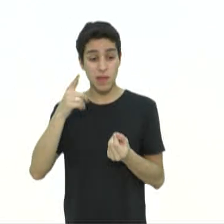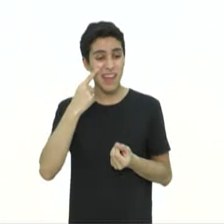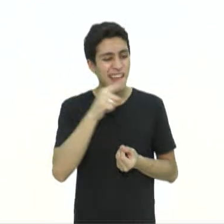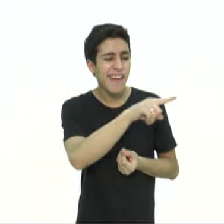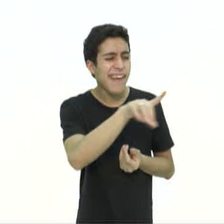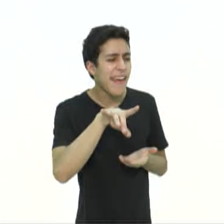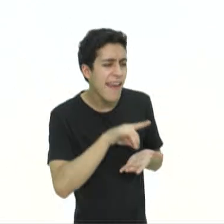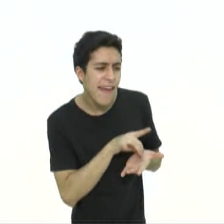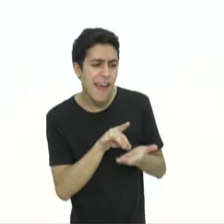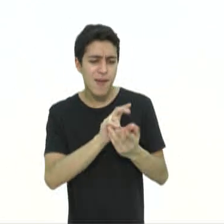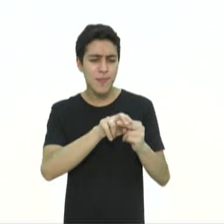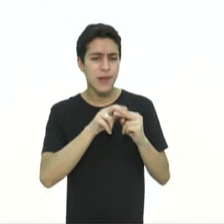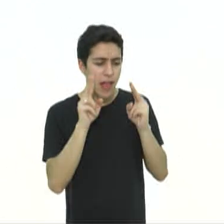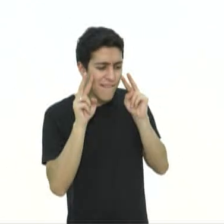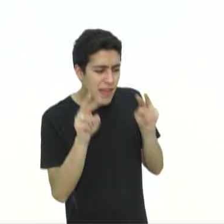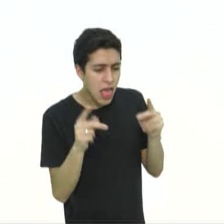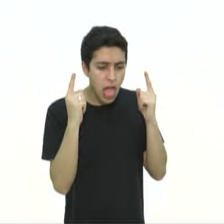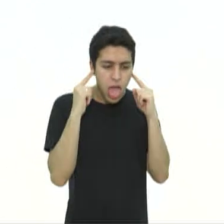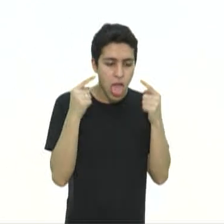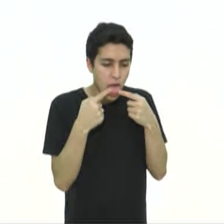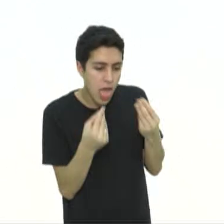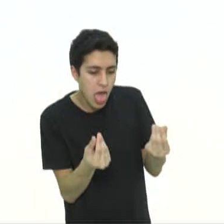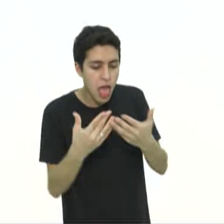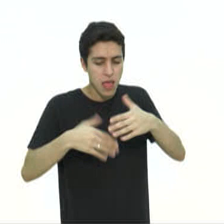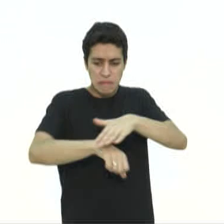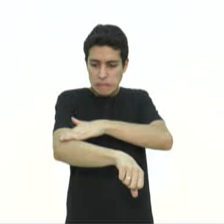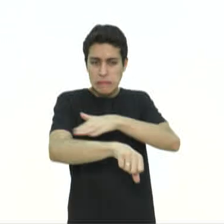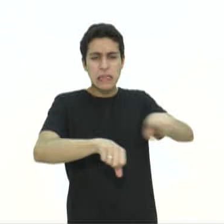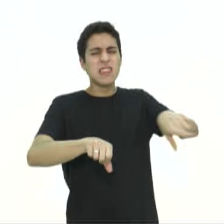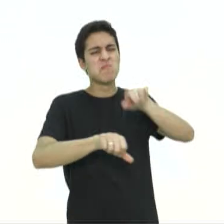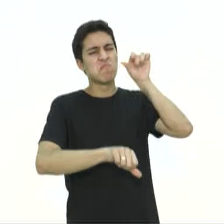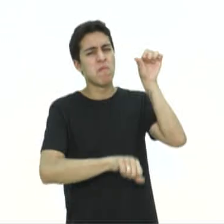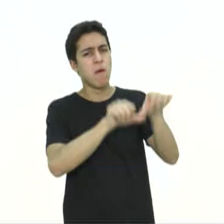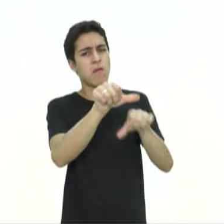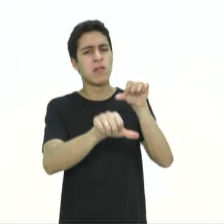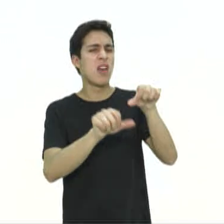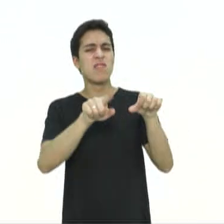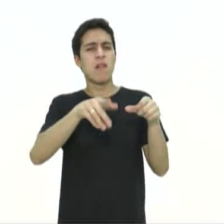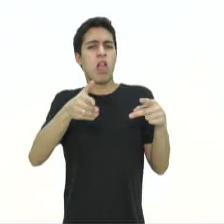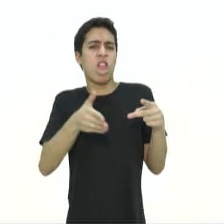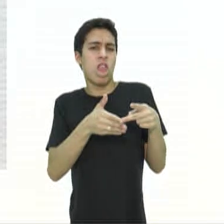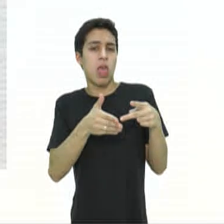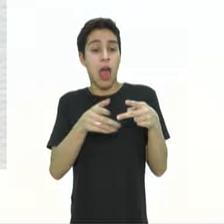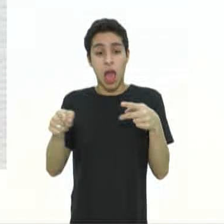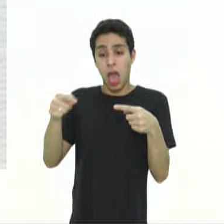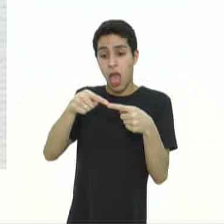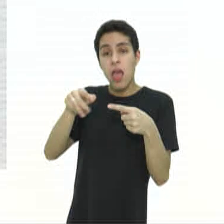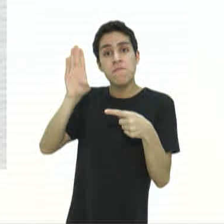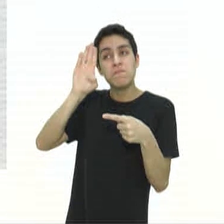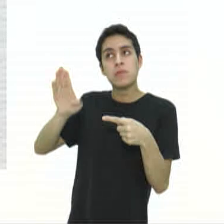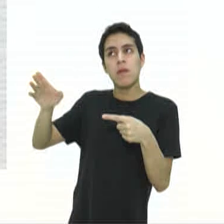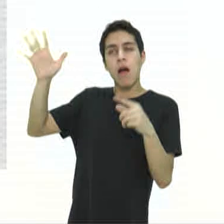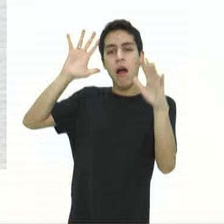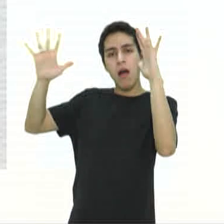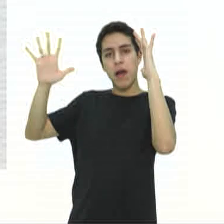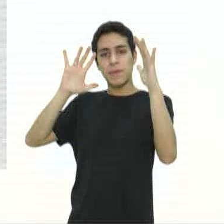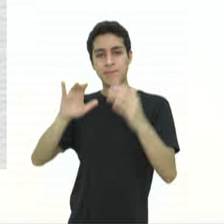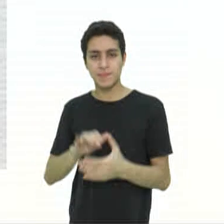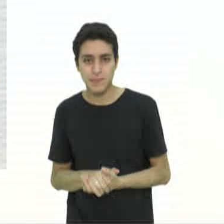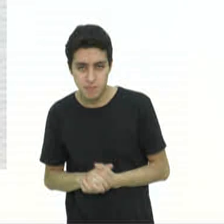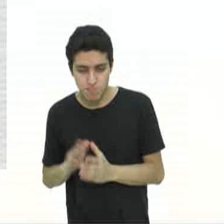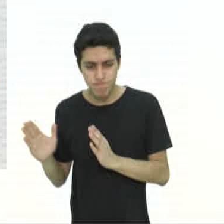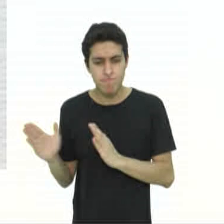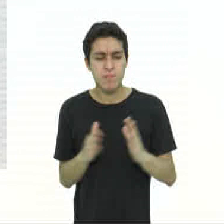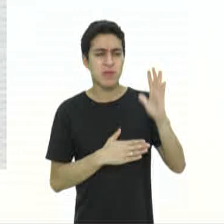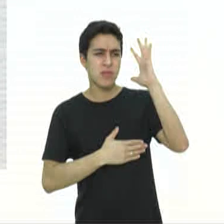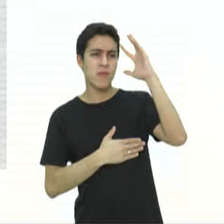conhecemos através das sensações é mutável e tem existência secundária e dependente das ideias. Teoria estética